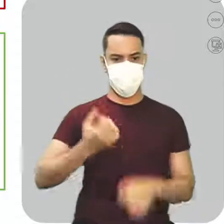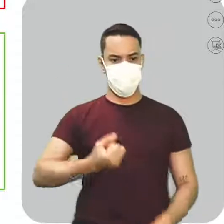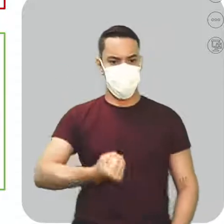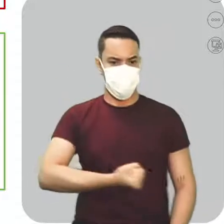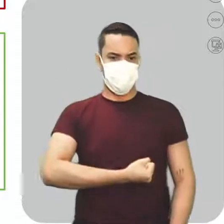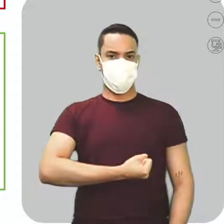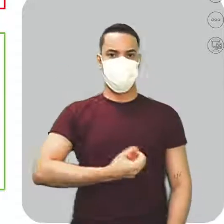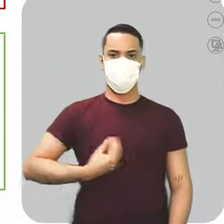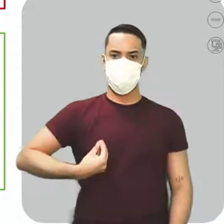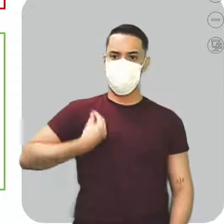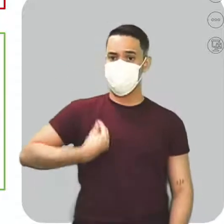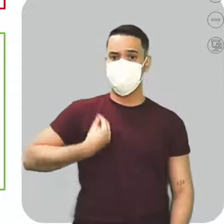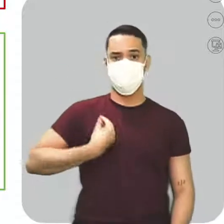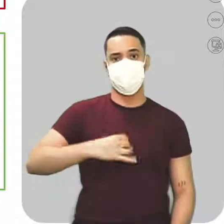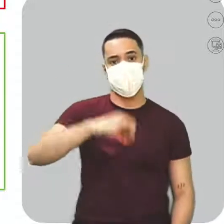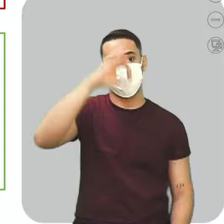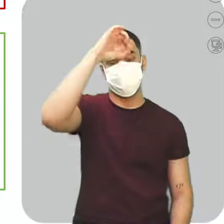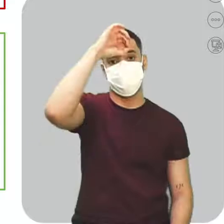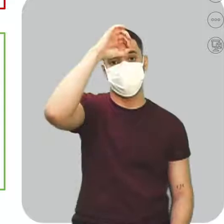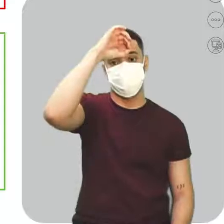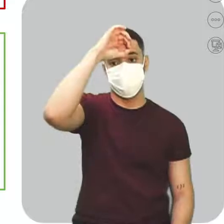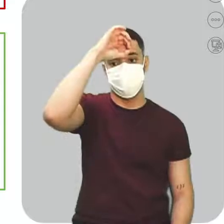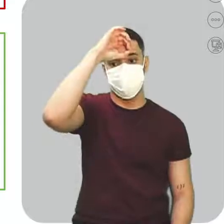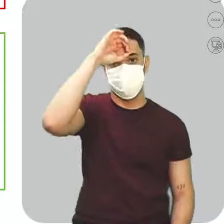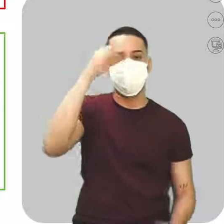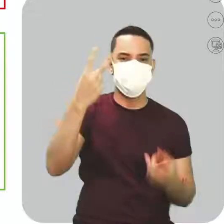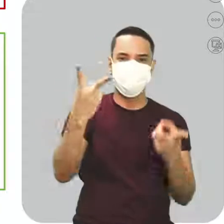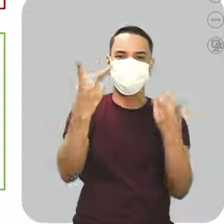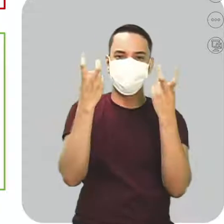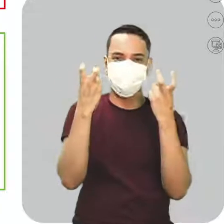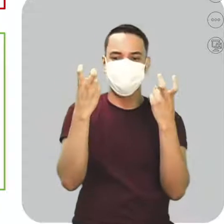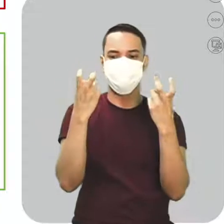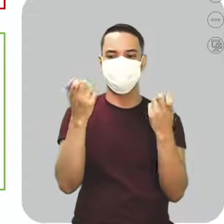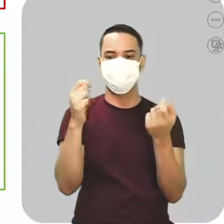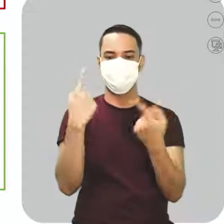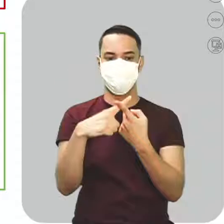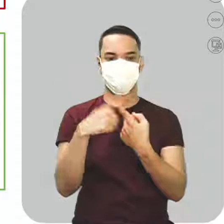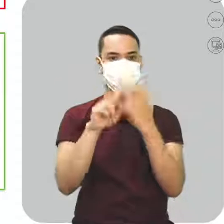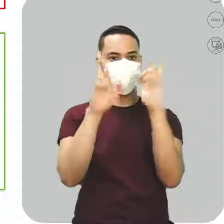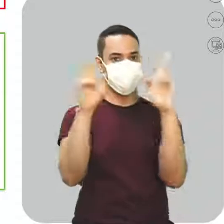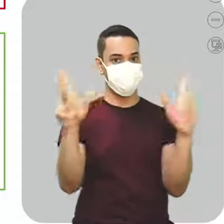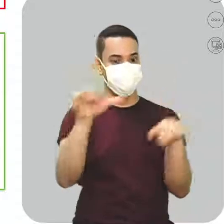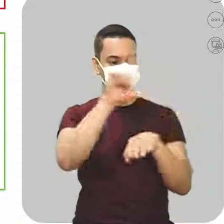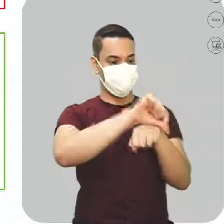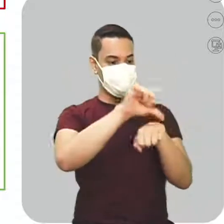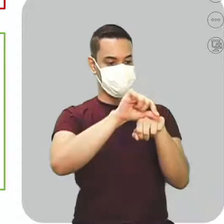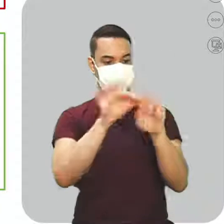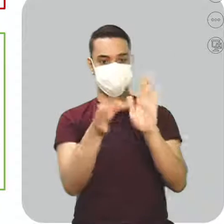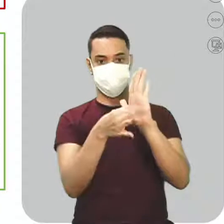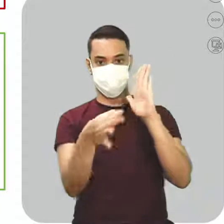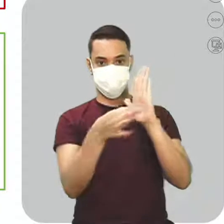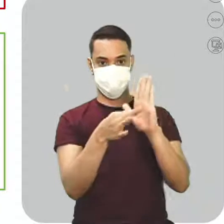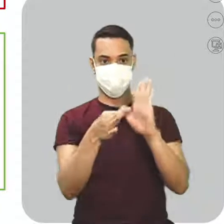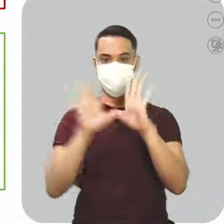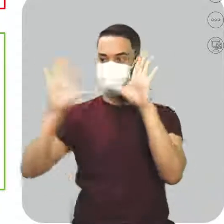assassinar uma vida inocente. Estão percebendo aqui a questão do argumento a favor